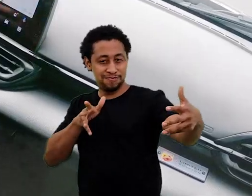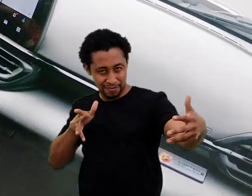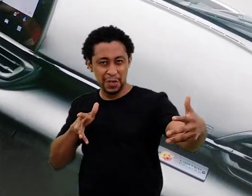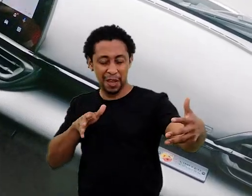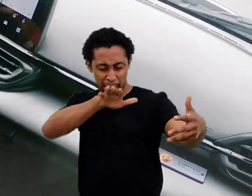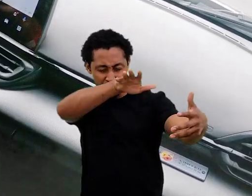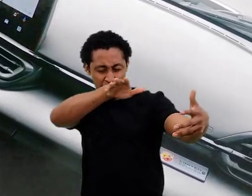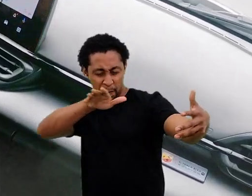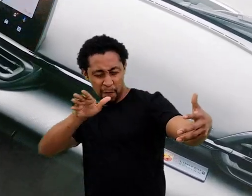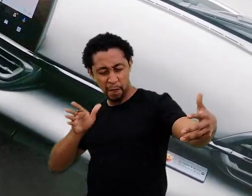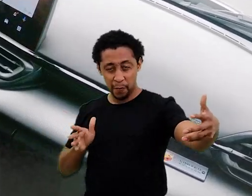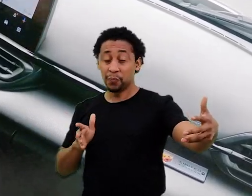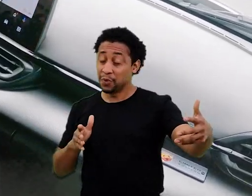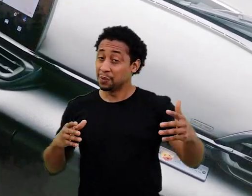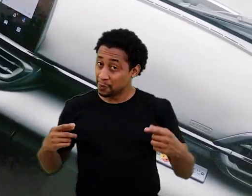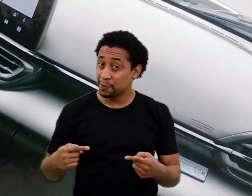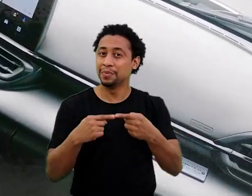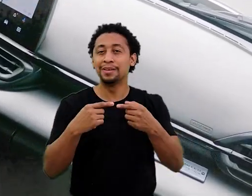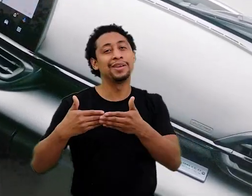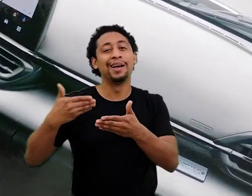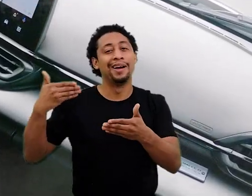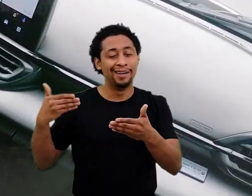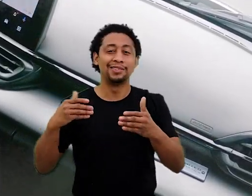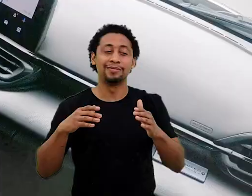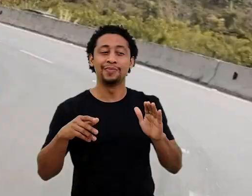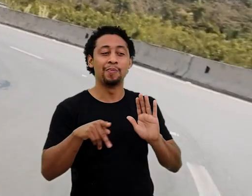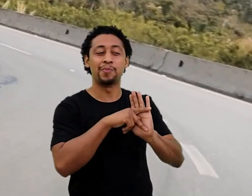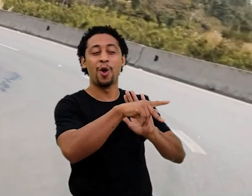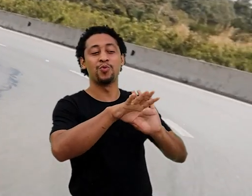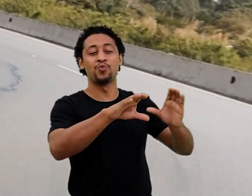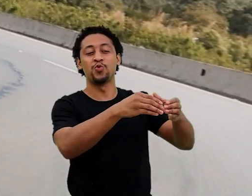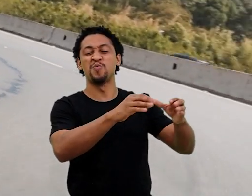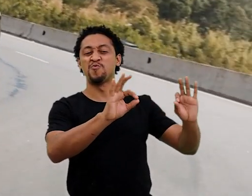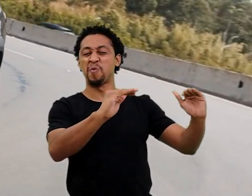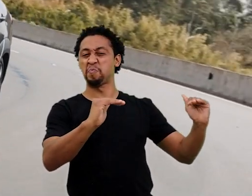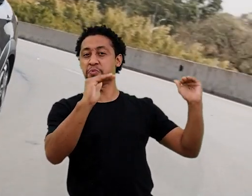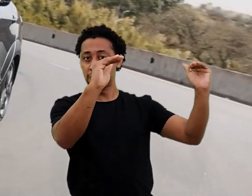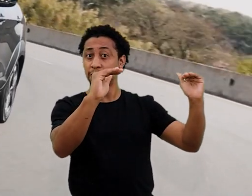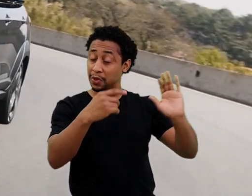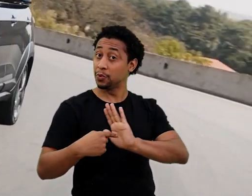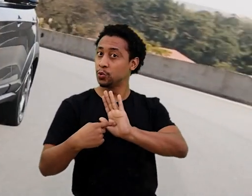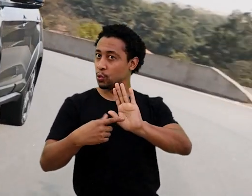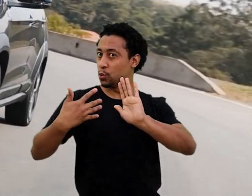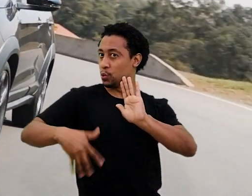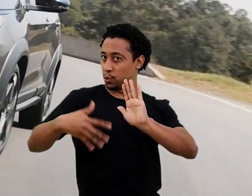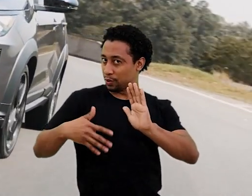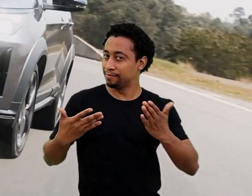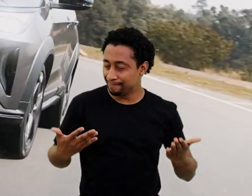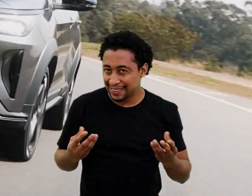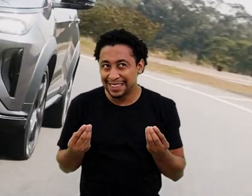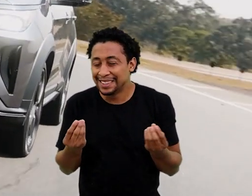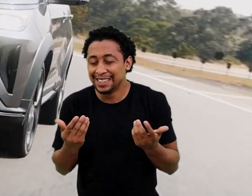literalmente mais coupé para esse segmento, né? Algo que estava meio restrito ao segmento de luxo. Como a gente falou, né? O Nivus tem um pouco daquilo, mas